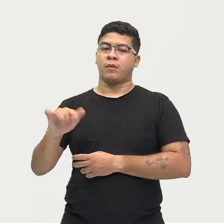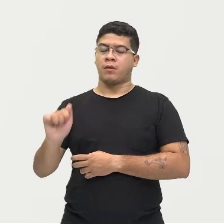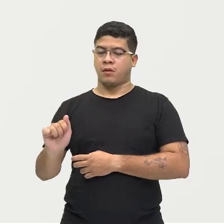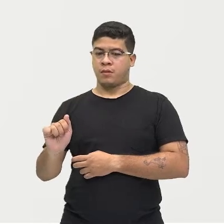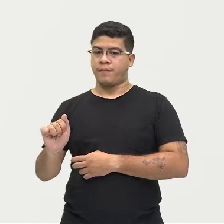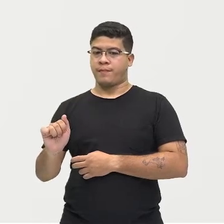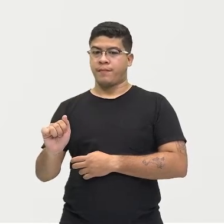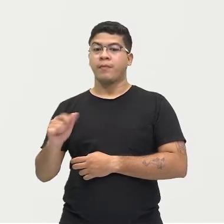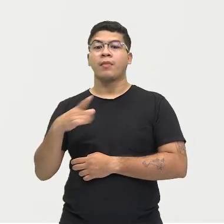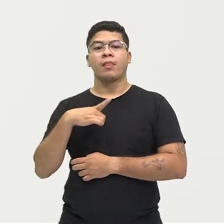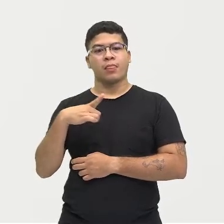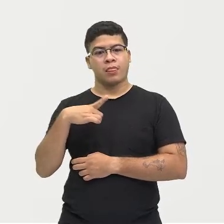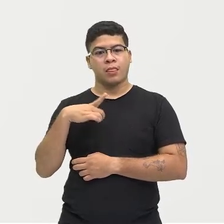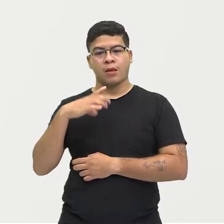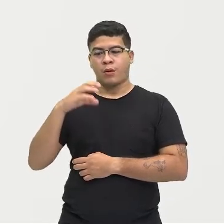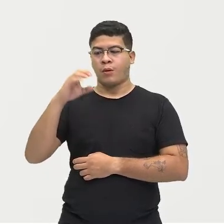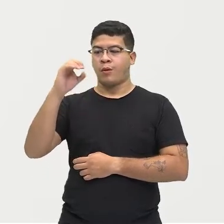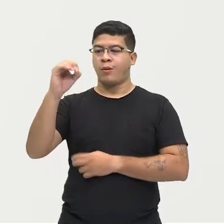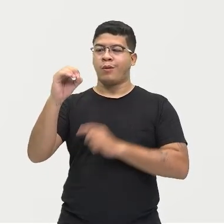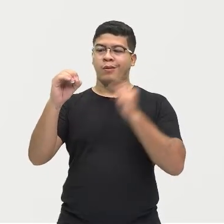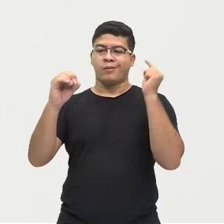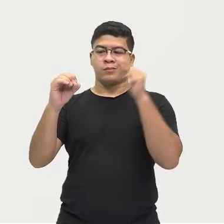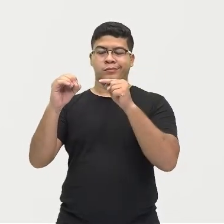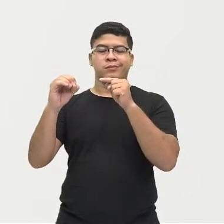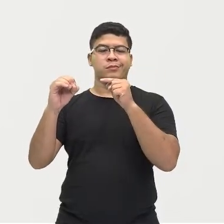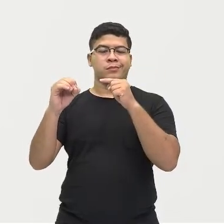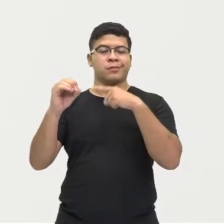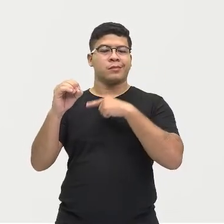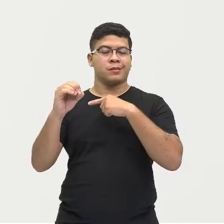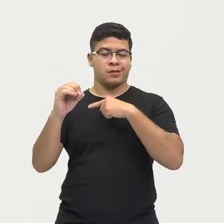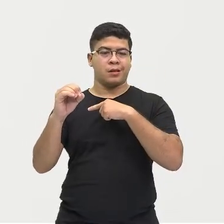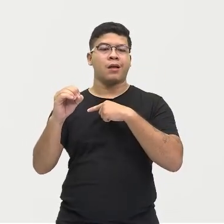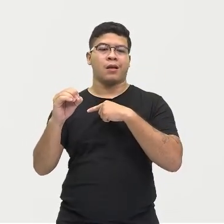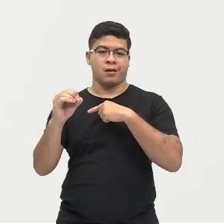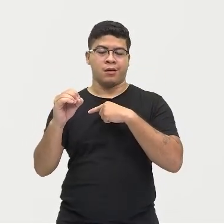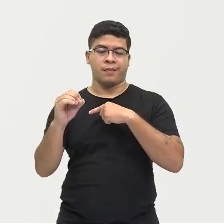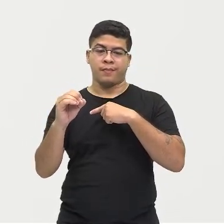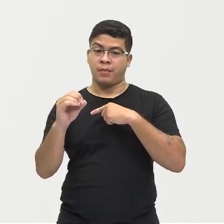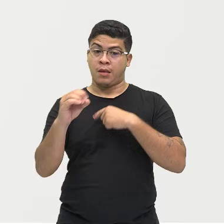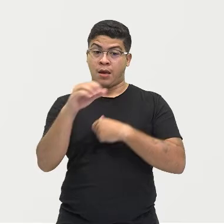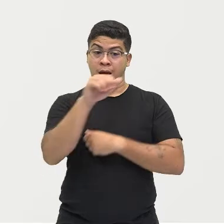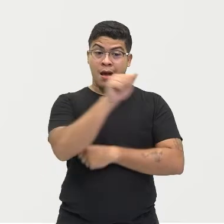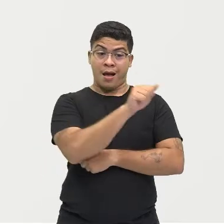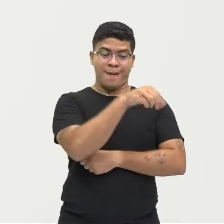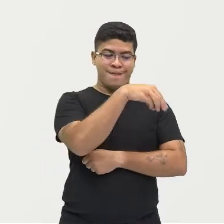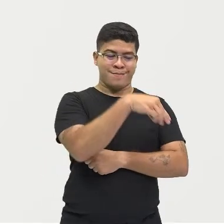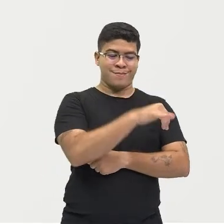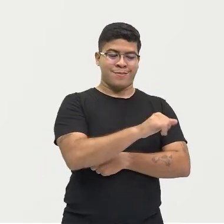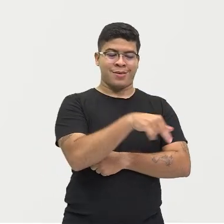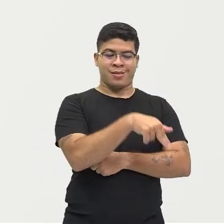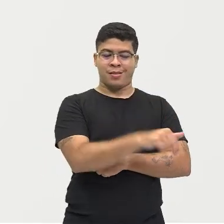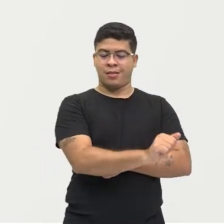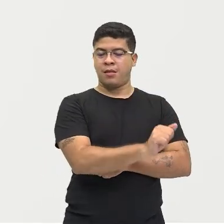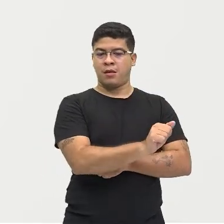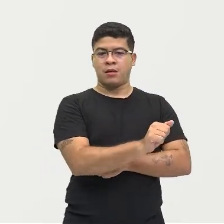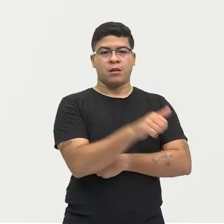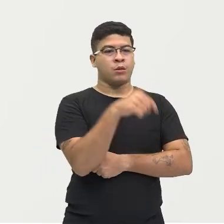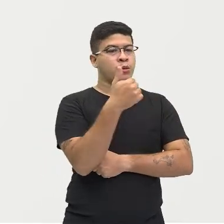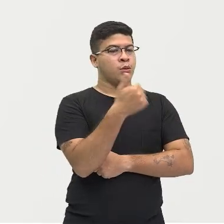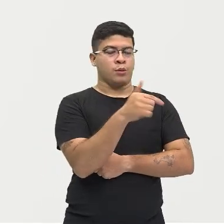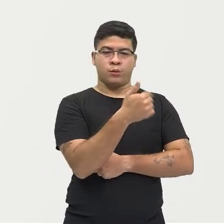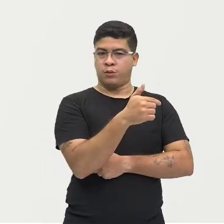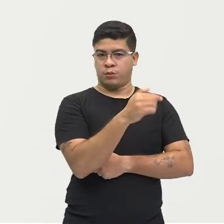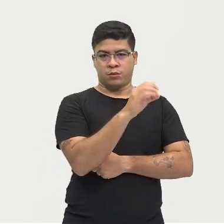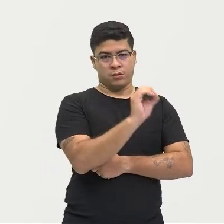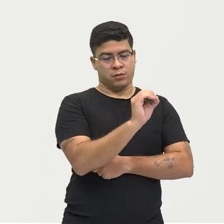temos oxigênio nas amidas. Nas aminas, não. A amina só aparece lá,